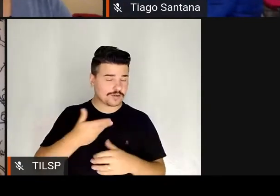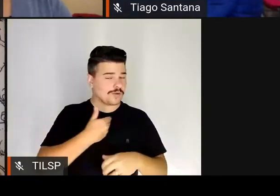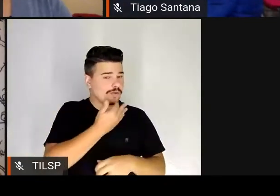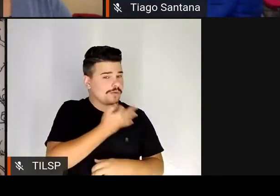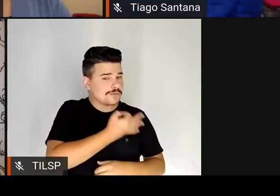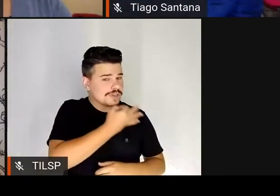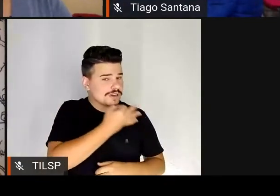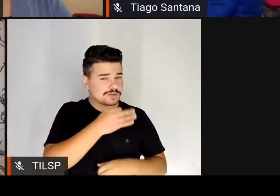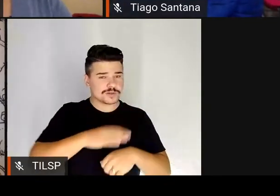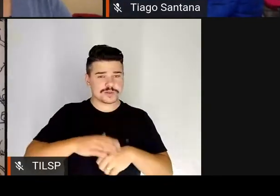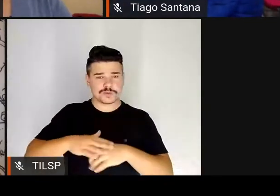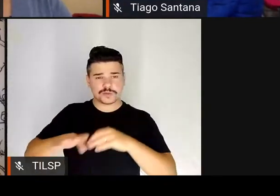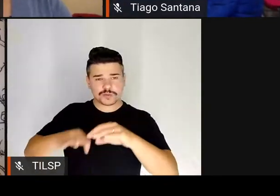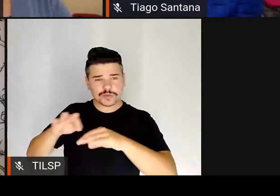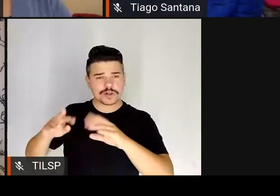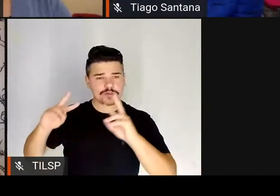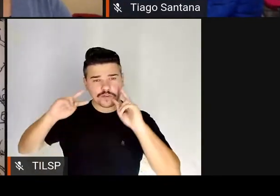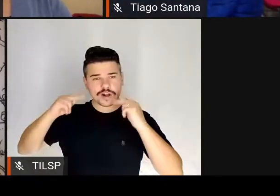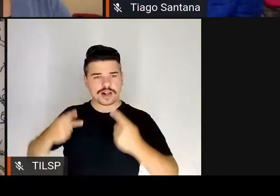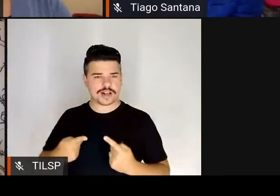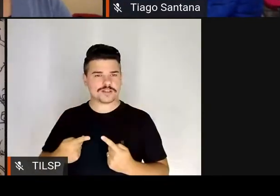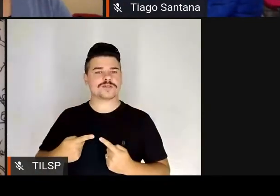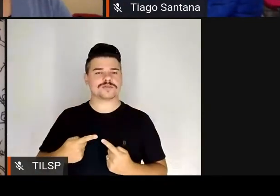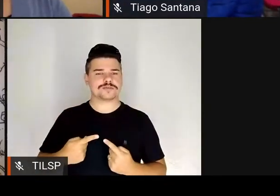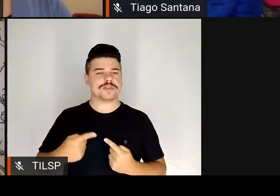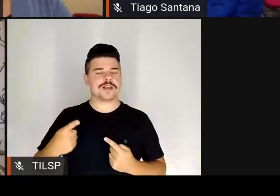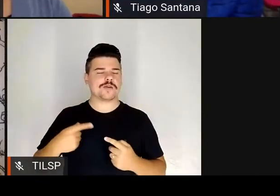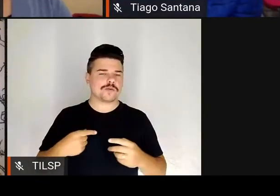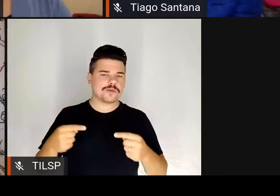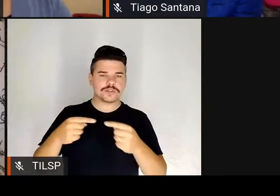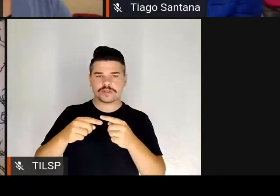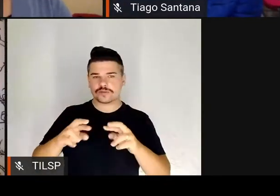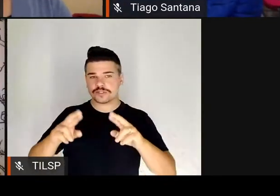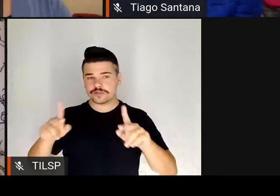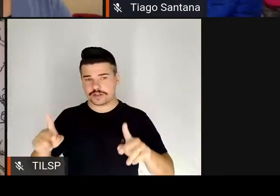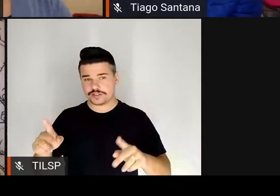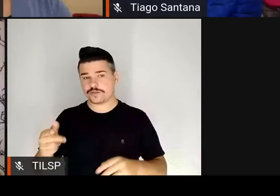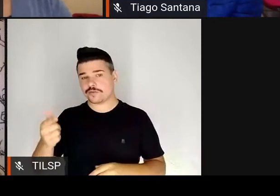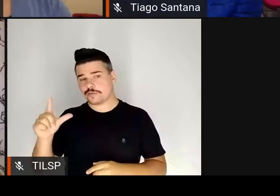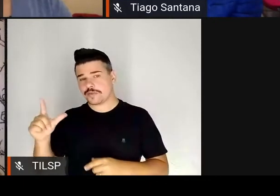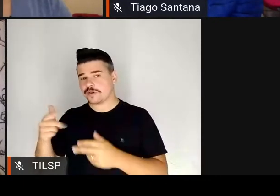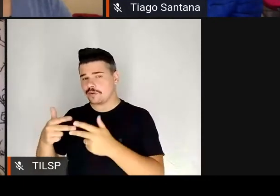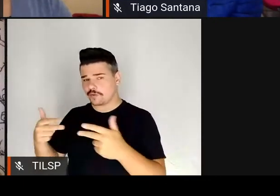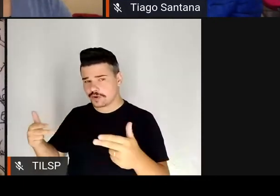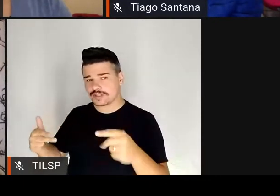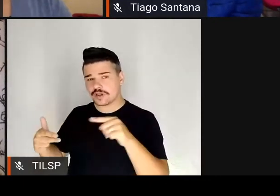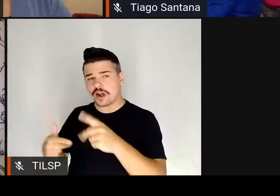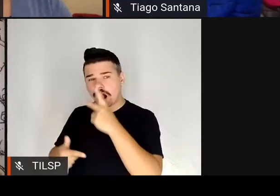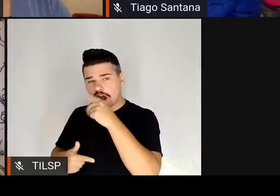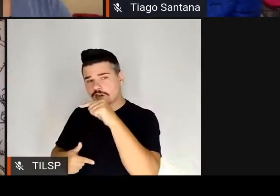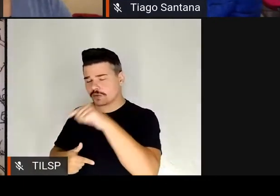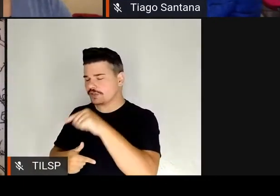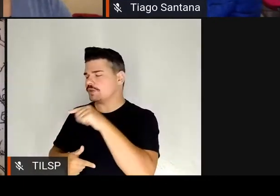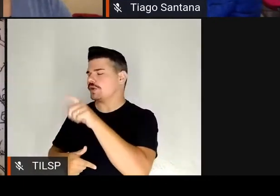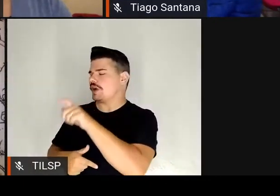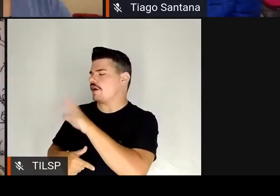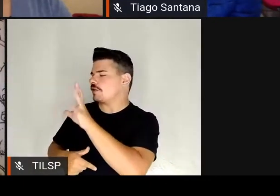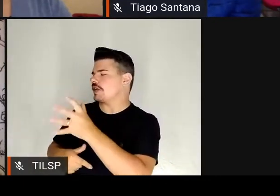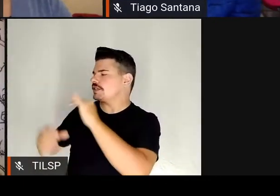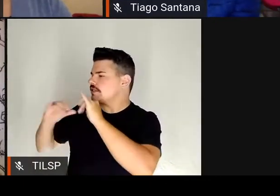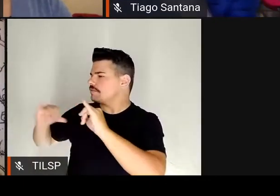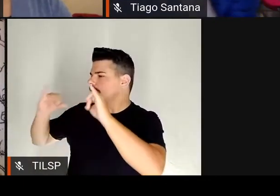né, esse termo humanista. Você está num contexto diferente. Quer dizer, uma coisa eu acho que é o que a imprensa e a grande imprensa